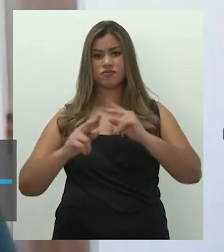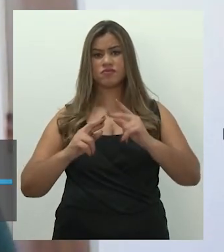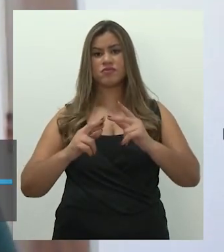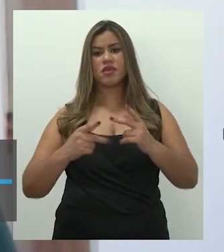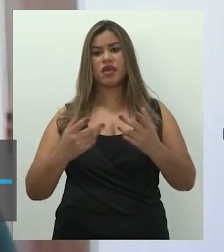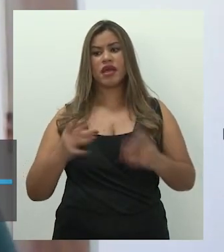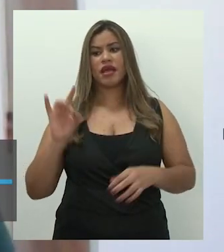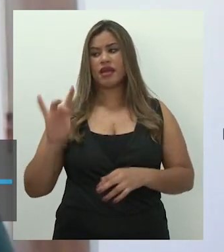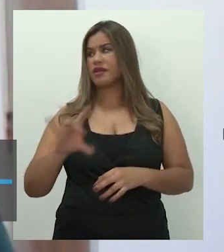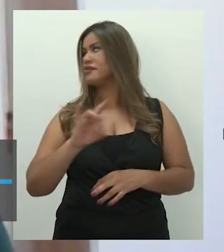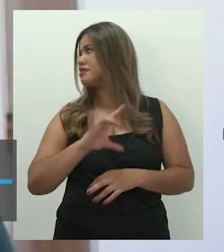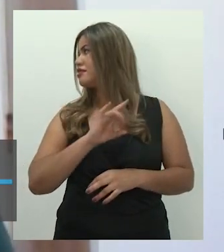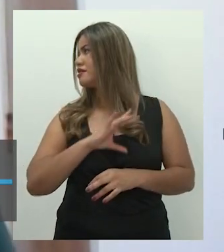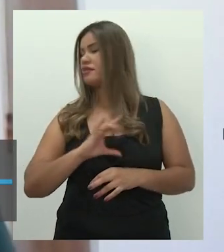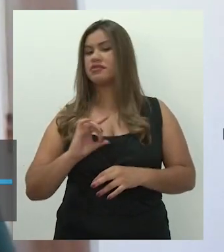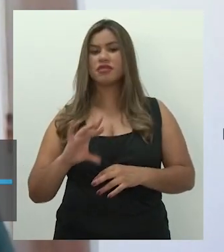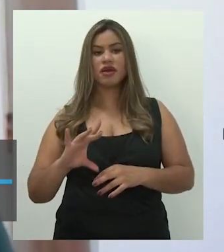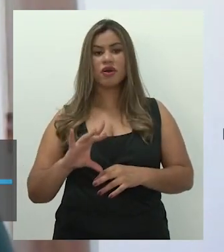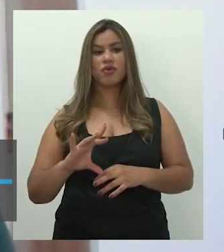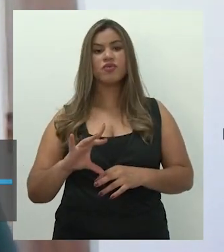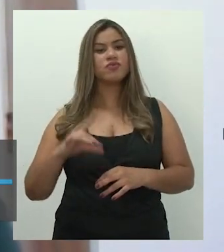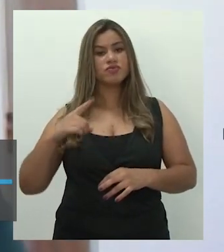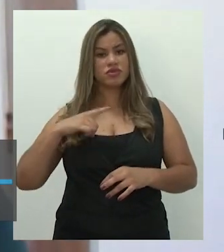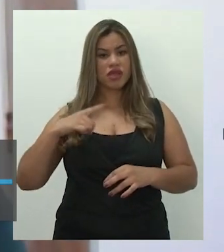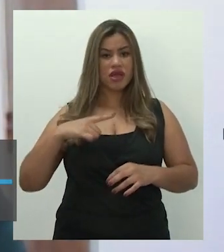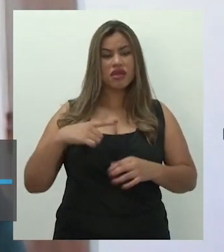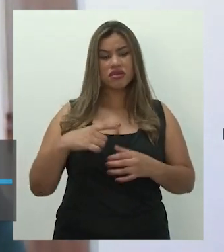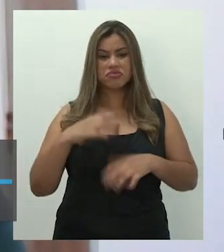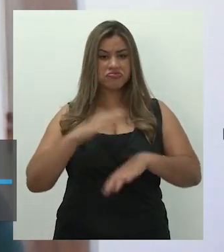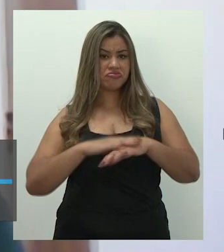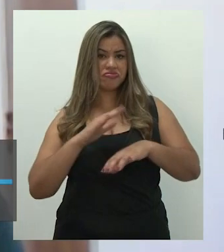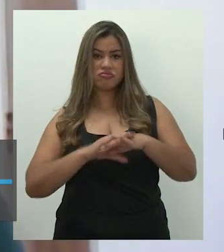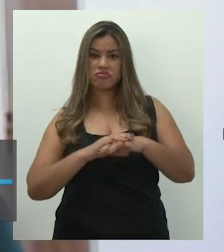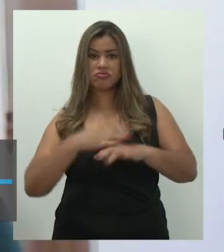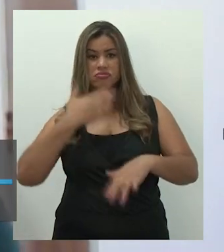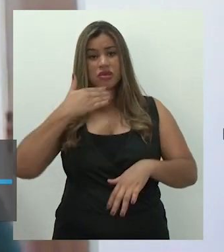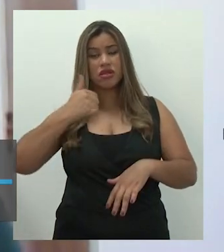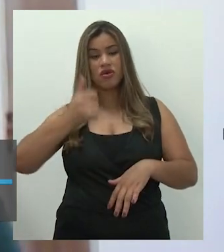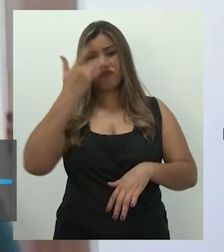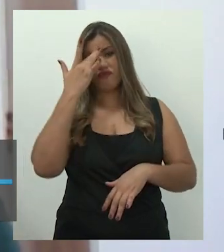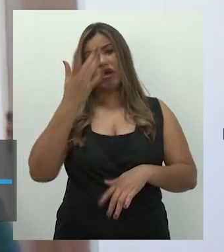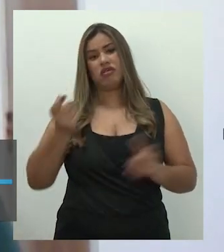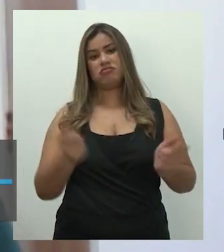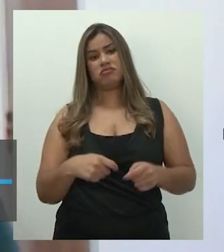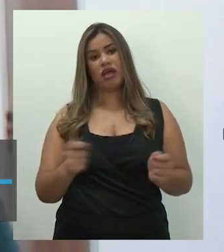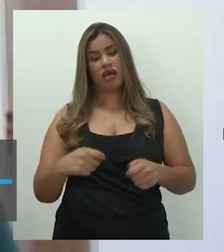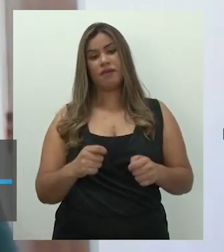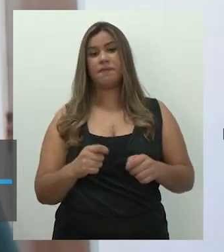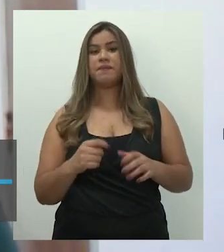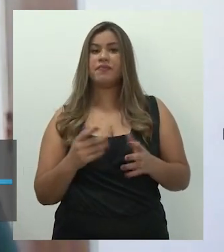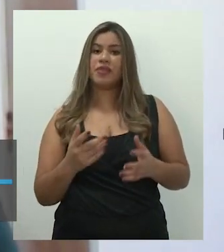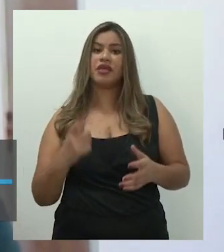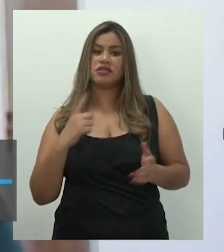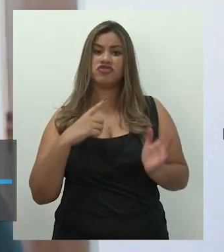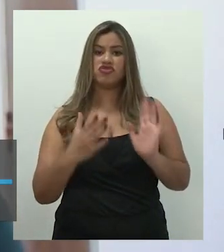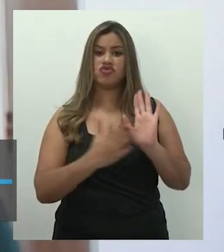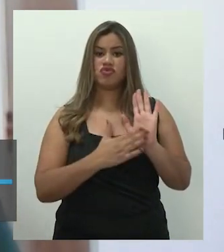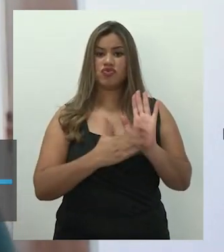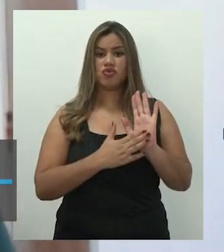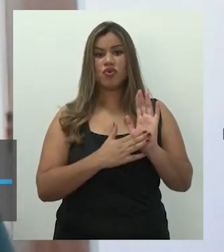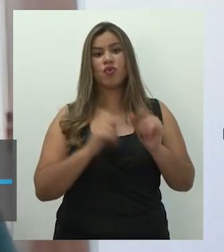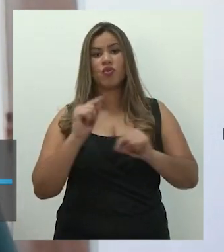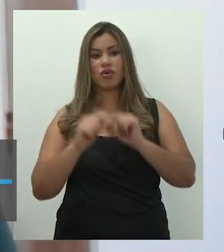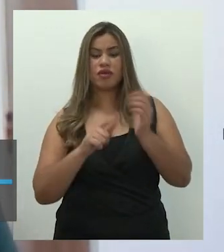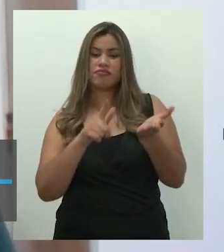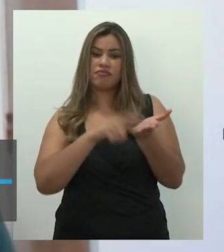um pode se utilizar do esquema e da maneira que achar mais fácil. A gente tinha proposto para vocês os papéis,